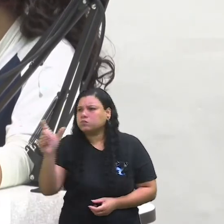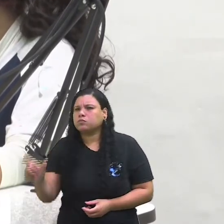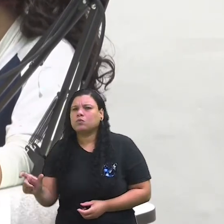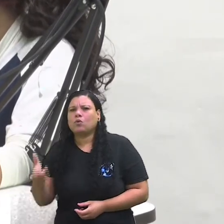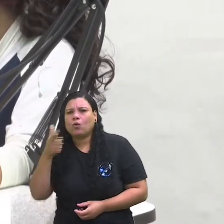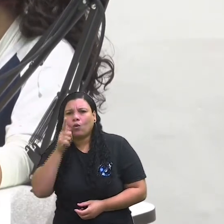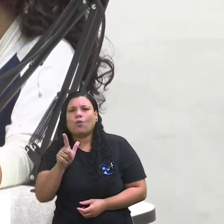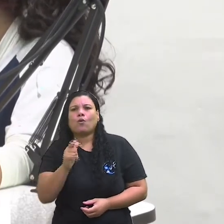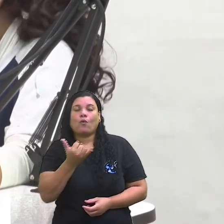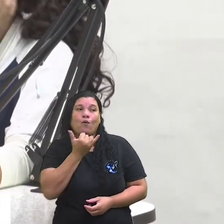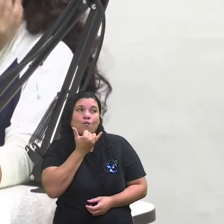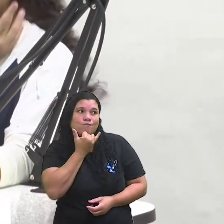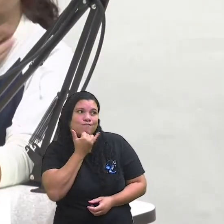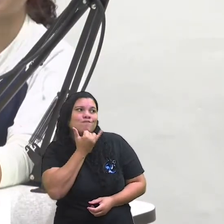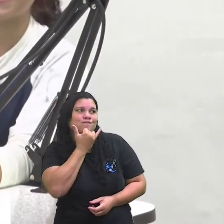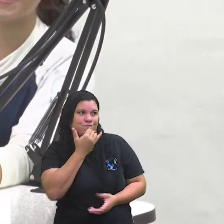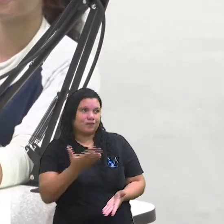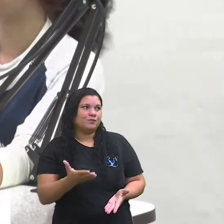assistir dorama?